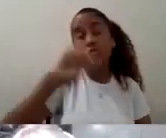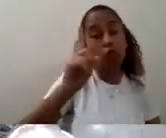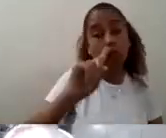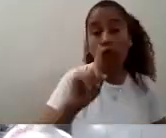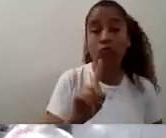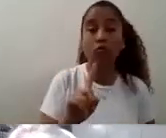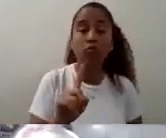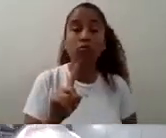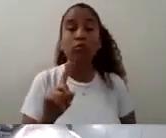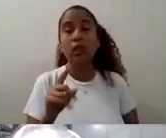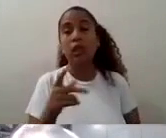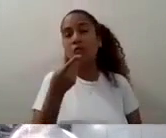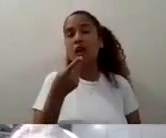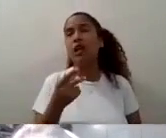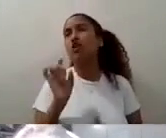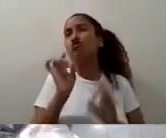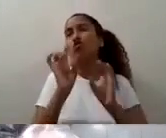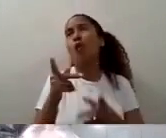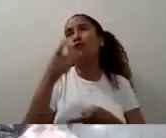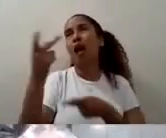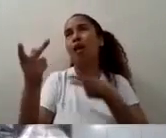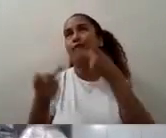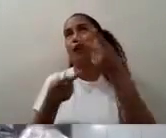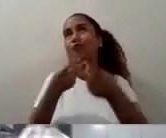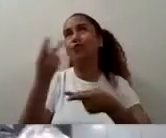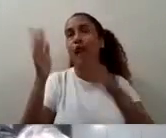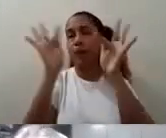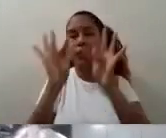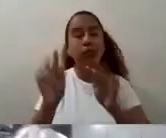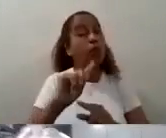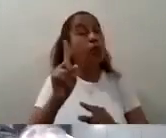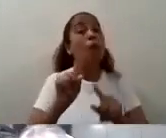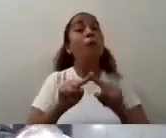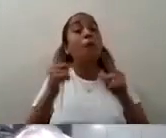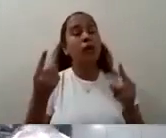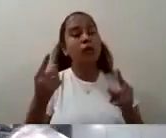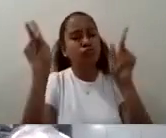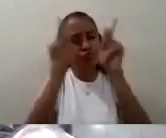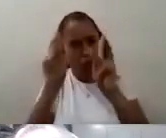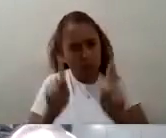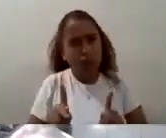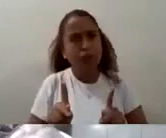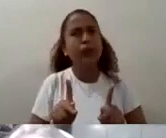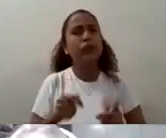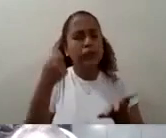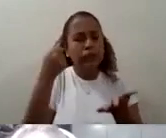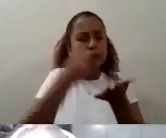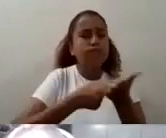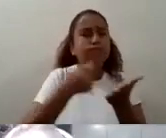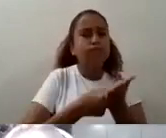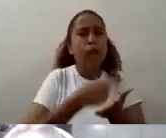um discurso, uma retórica, mas uma paz que exige